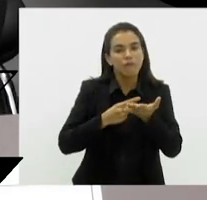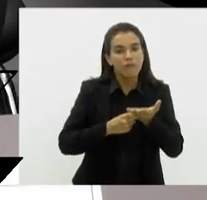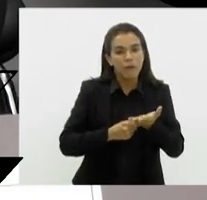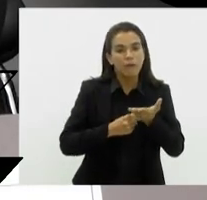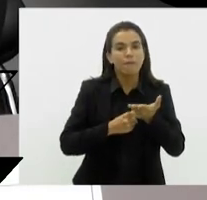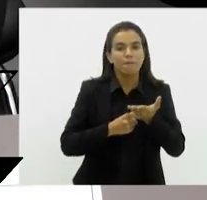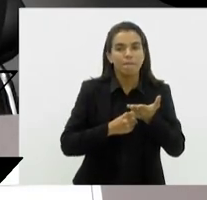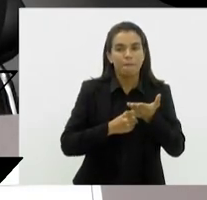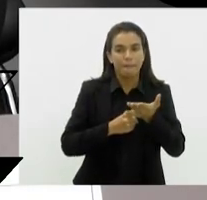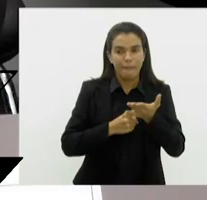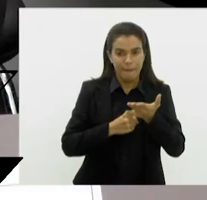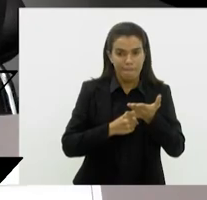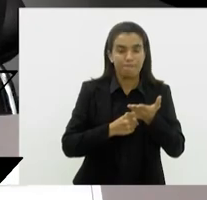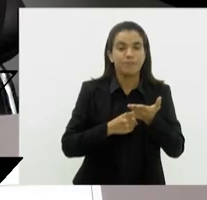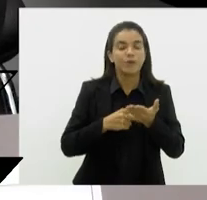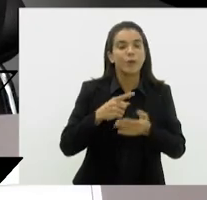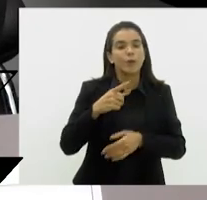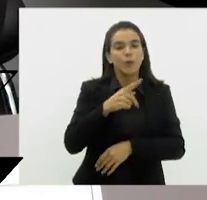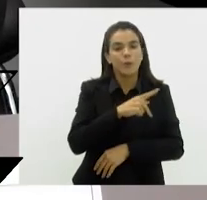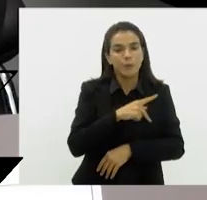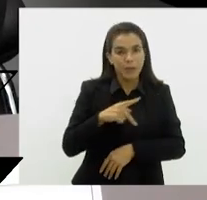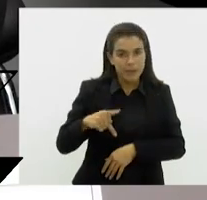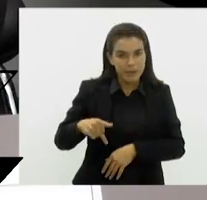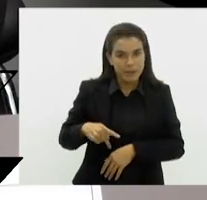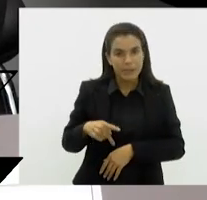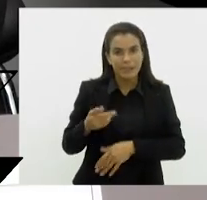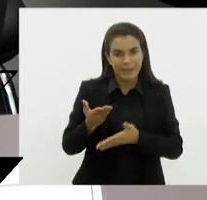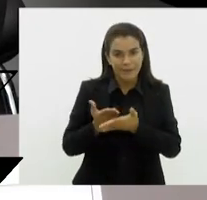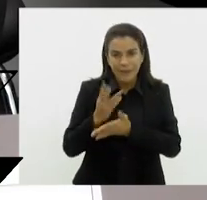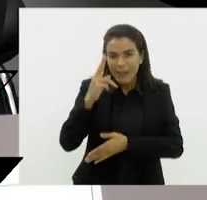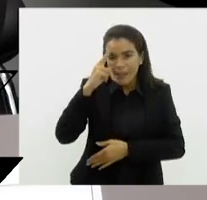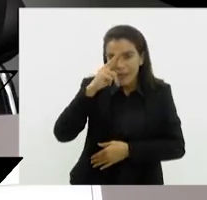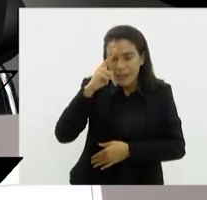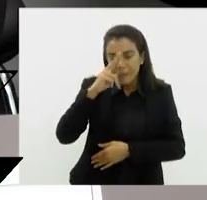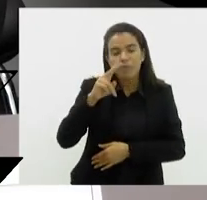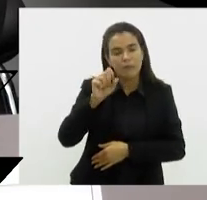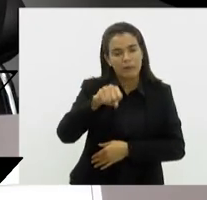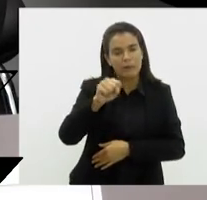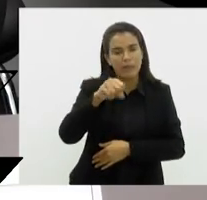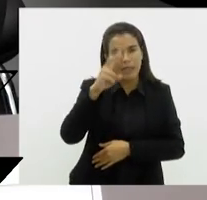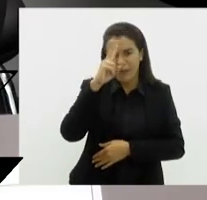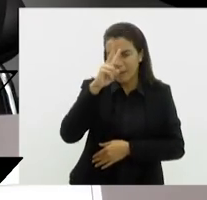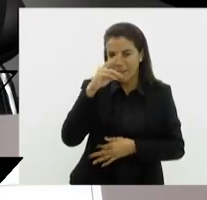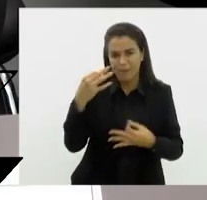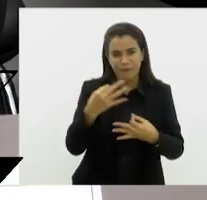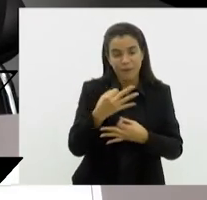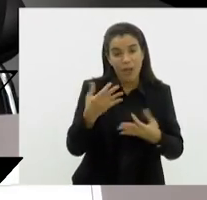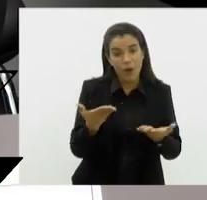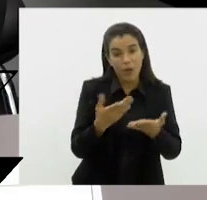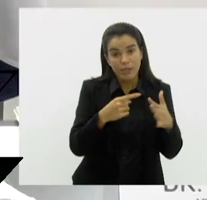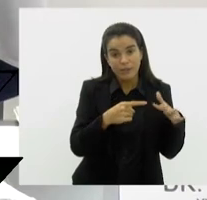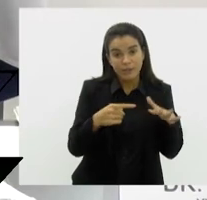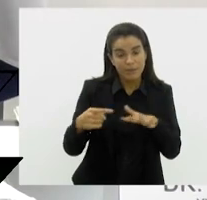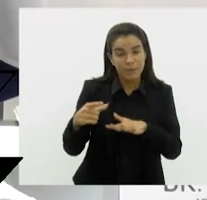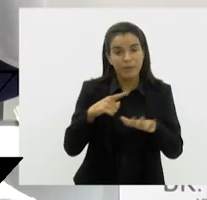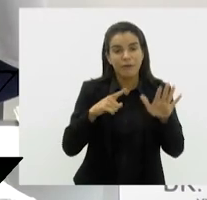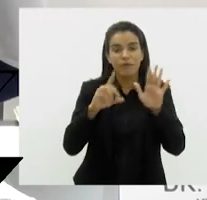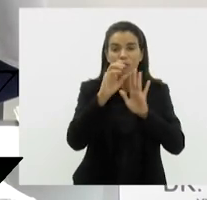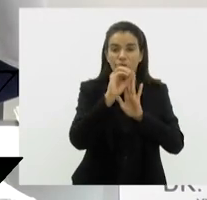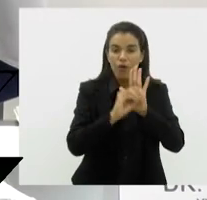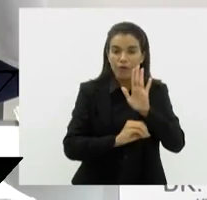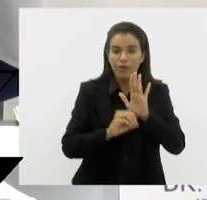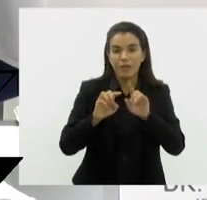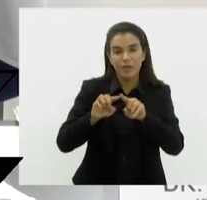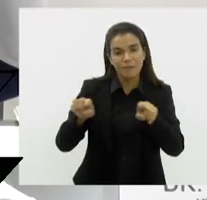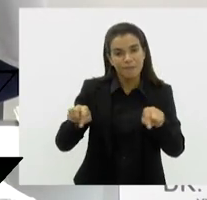baixa em diligência que o presidente deferiu. Vossa Excelência lembra, deputado Mourinho? Lembro perfeitamente. Inclusive, essa semana teve um ofício do gabinete do